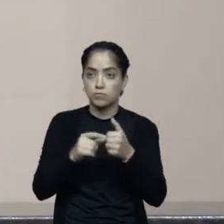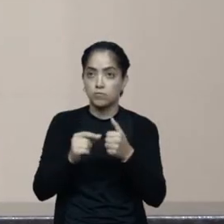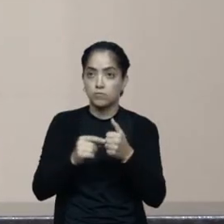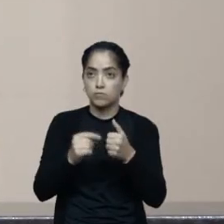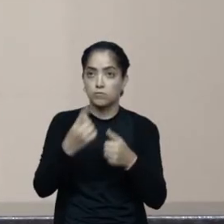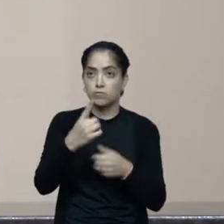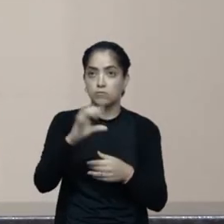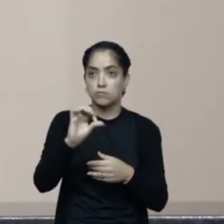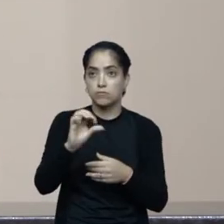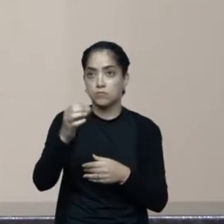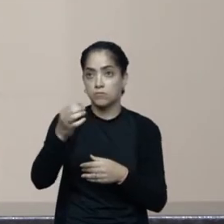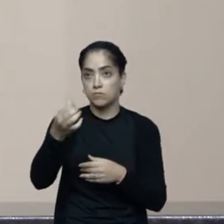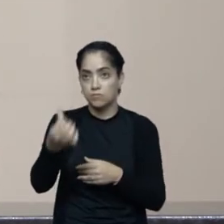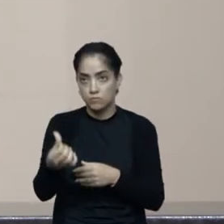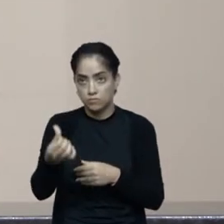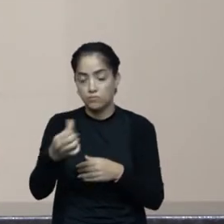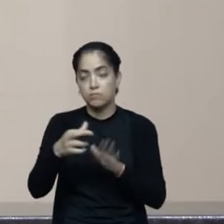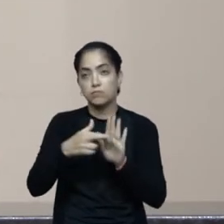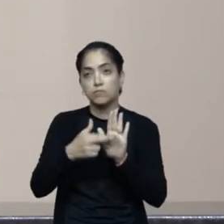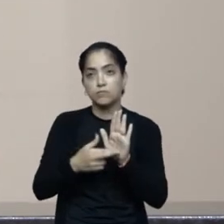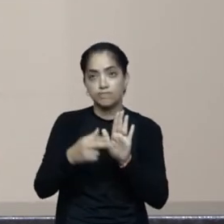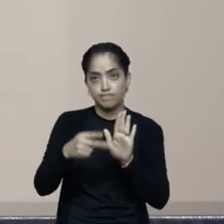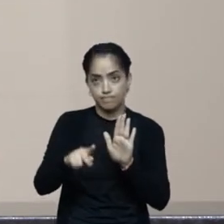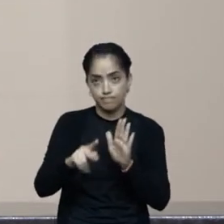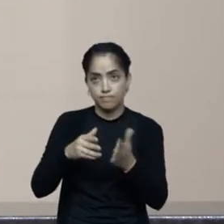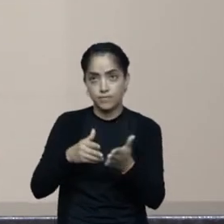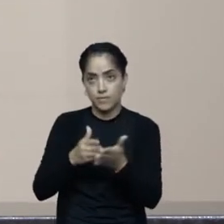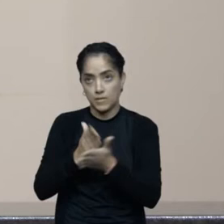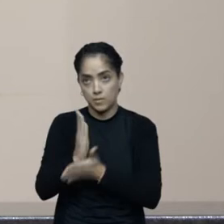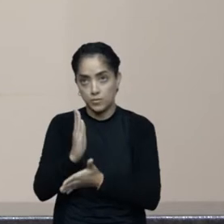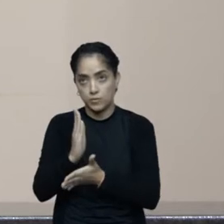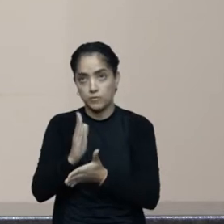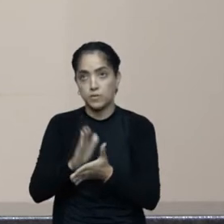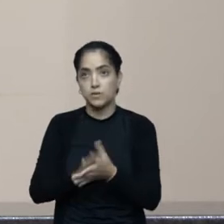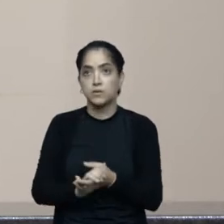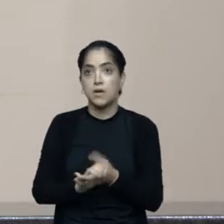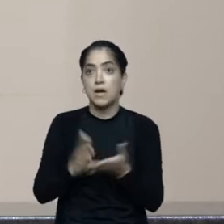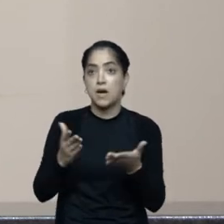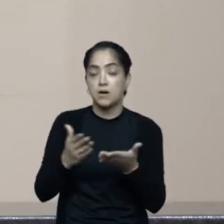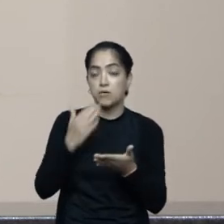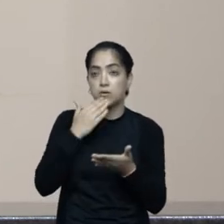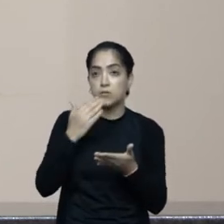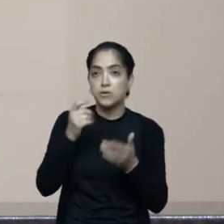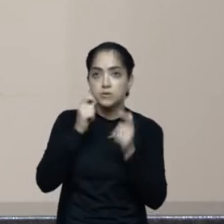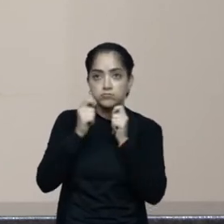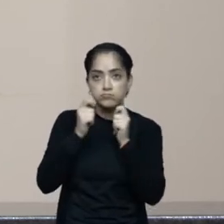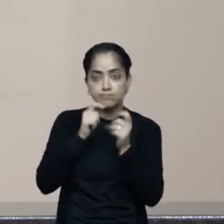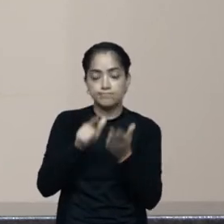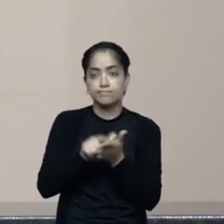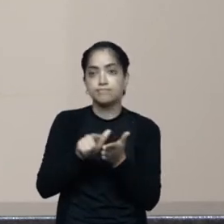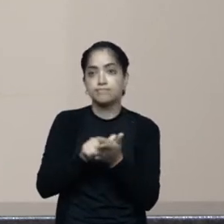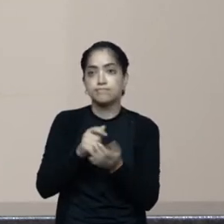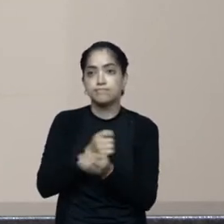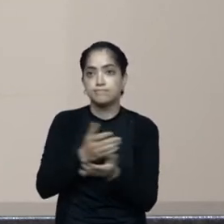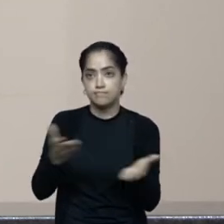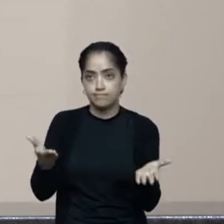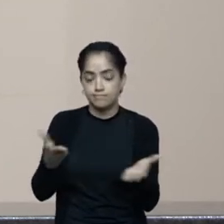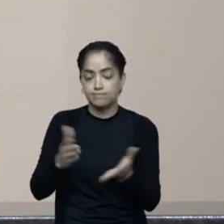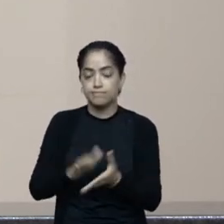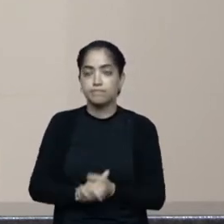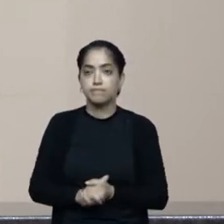106 do Regimento Interno, dou a ata por aprovada. Solicito assessoria que proceda à distribuição